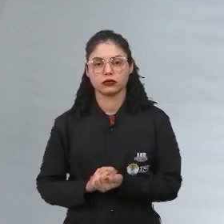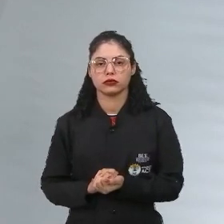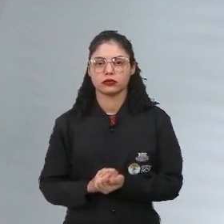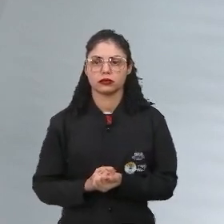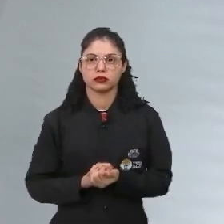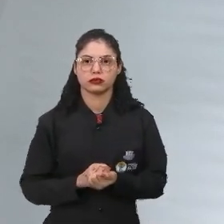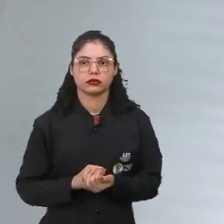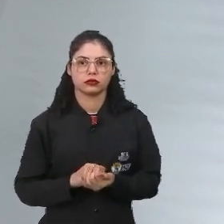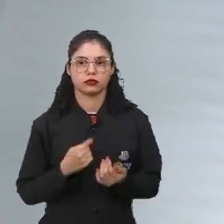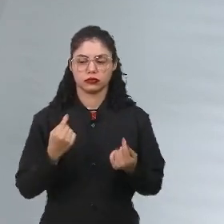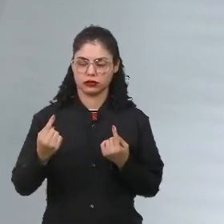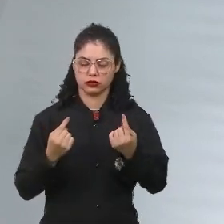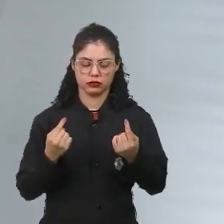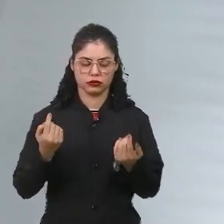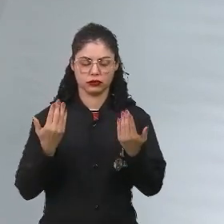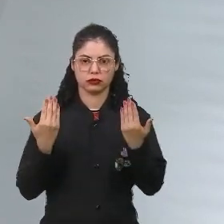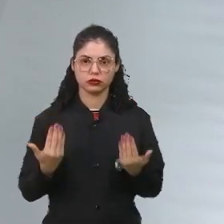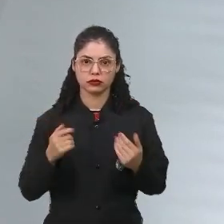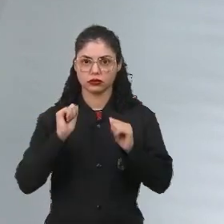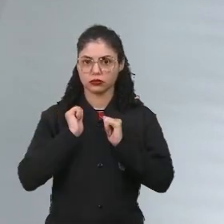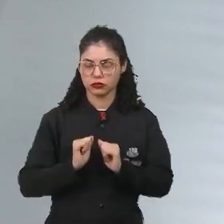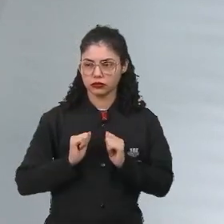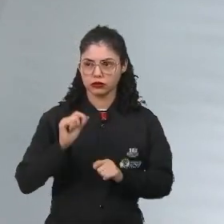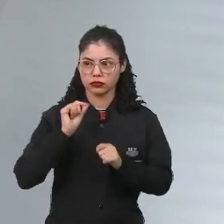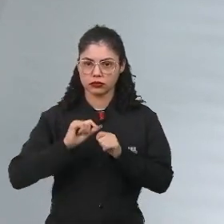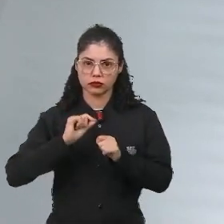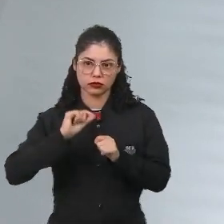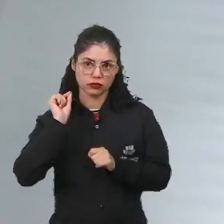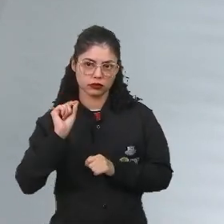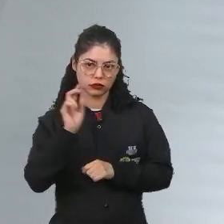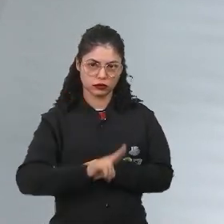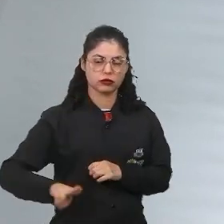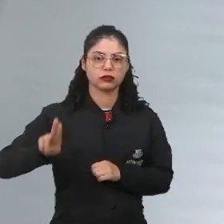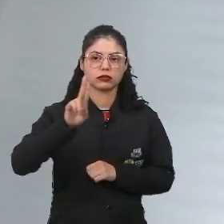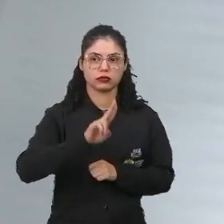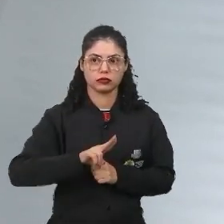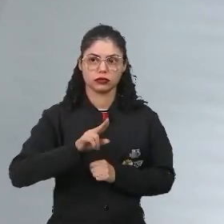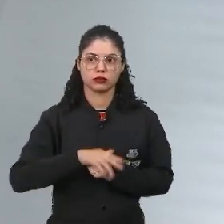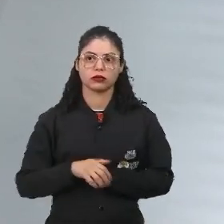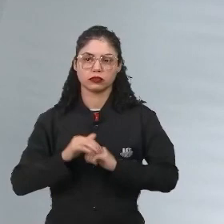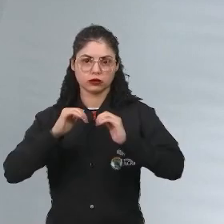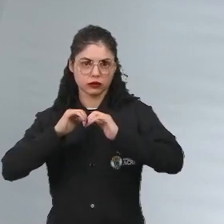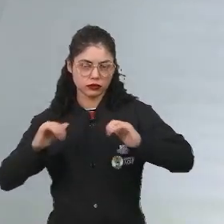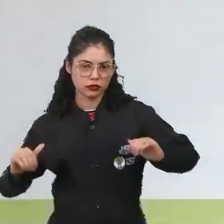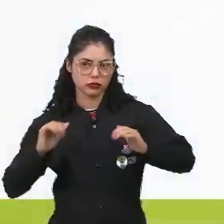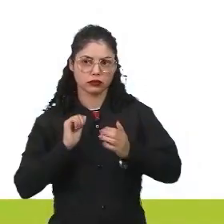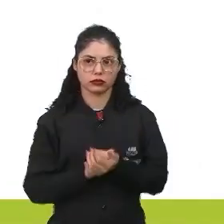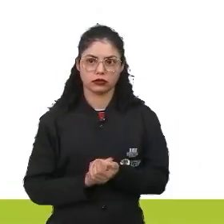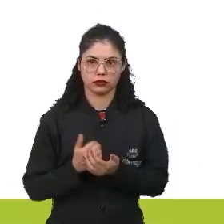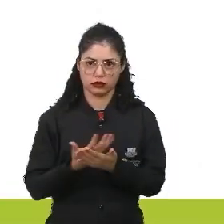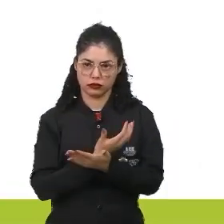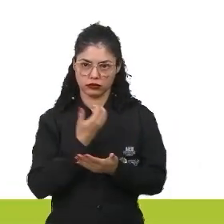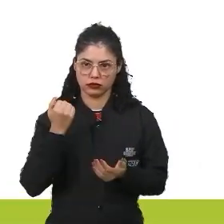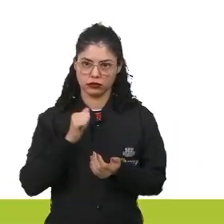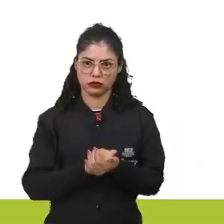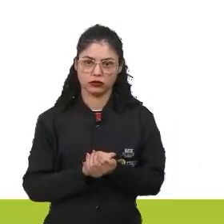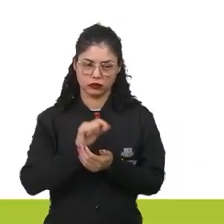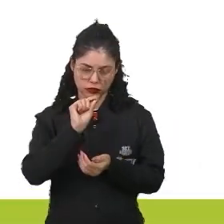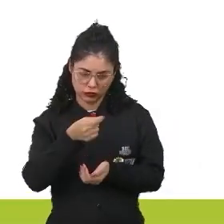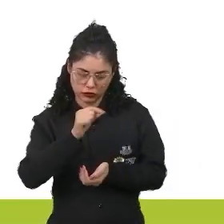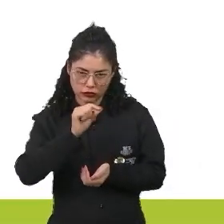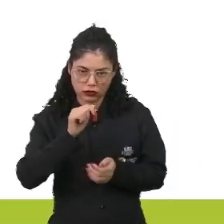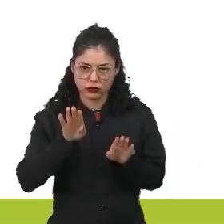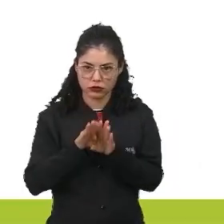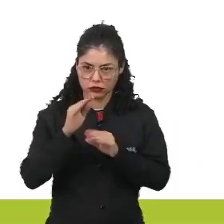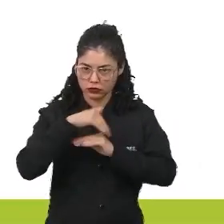das duas substâncias, o que você pode fazer, então, utilizando esse funil de separação? Pegar essa torneirinha, né?